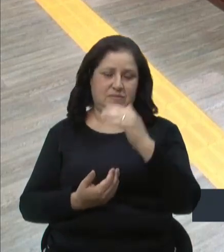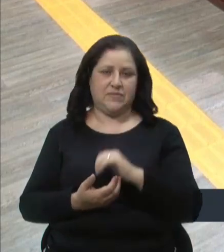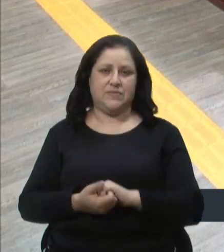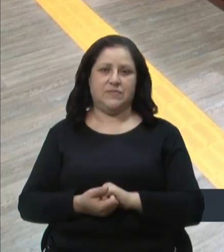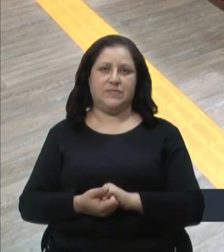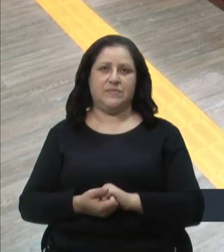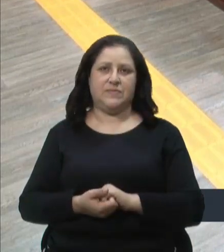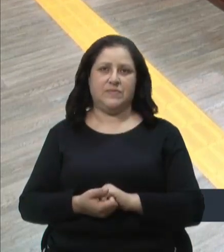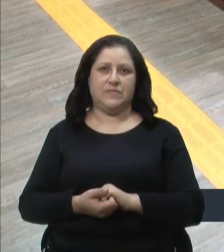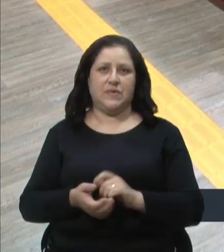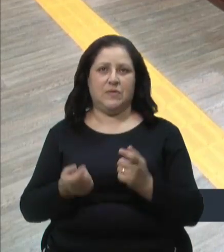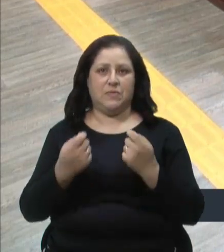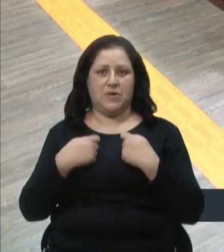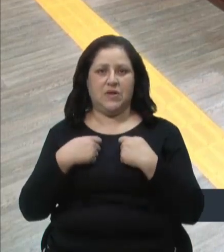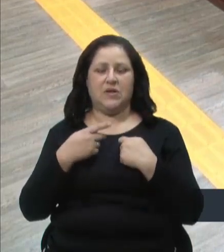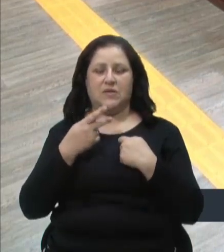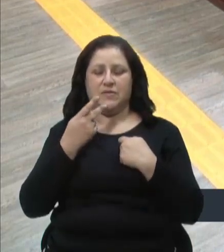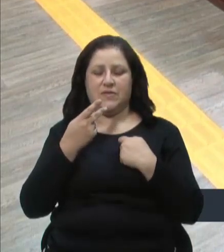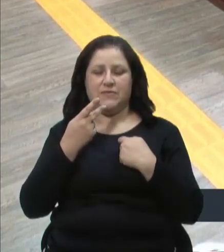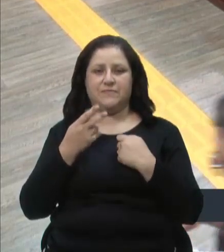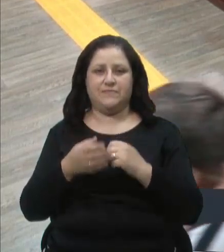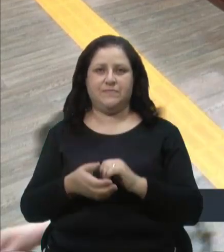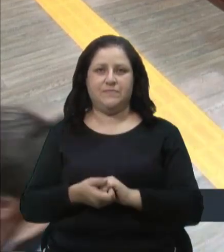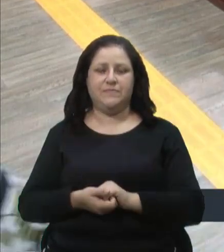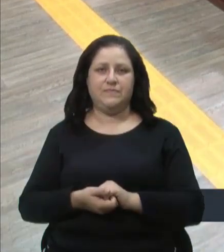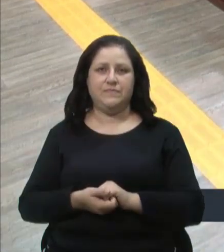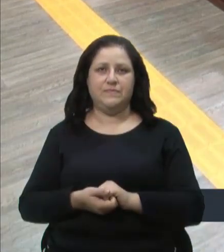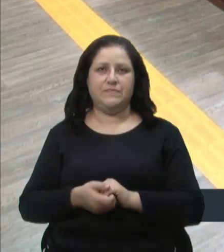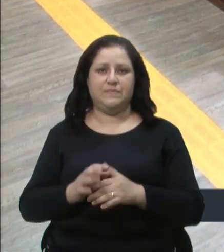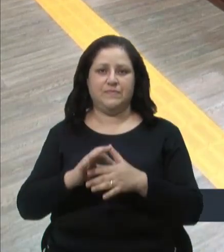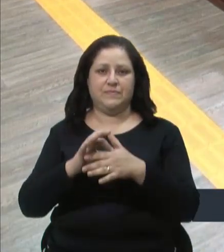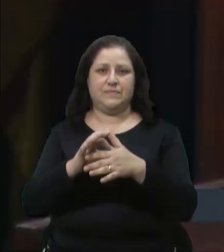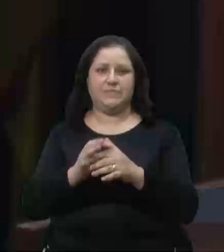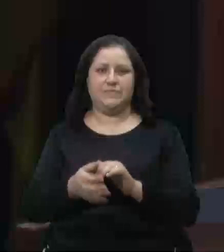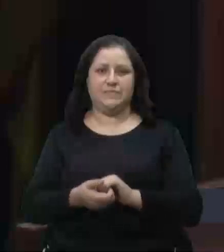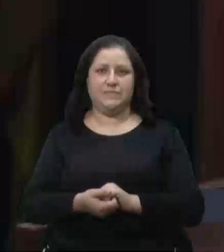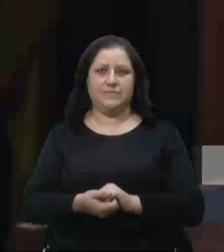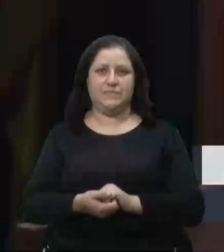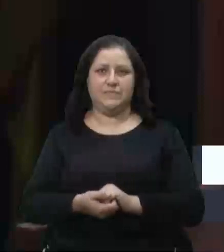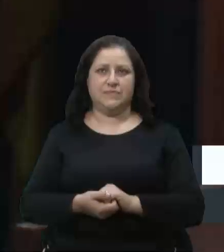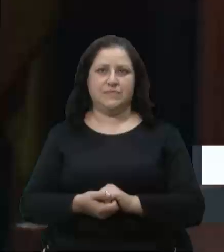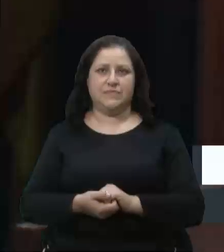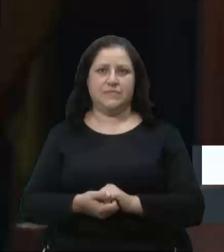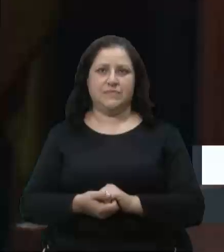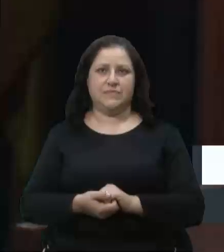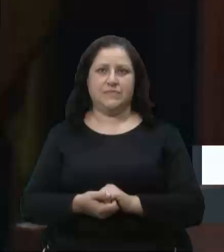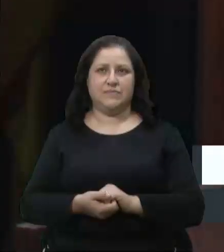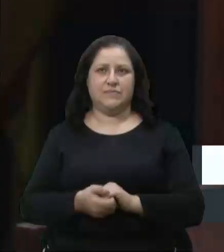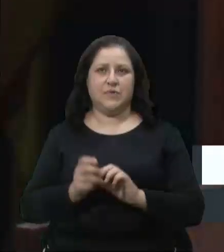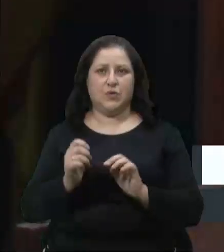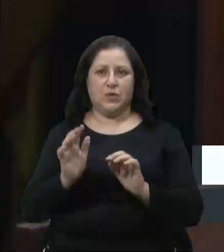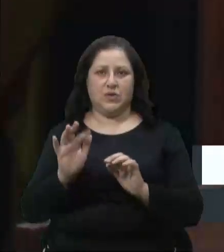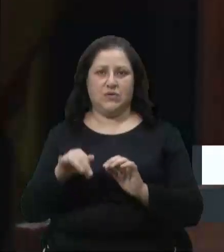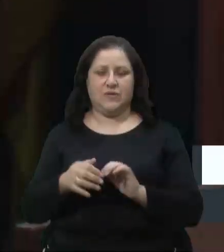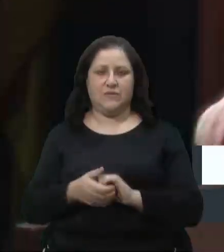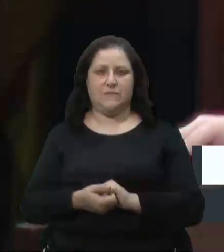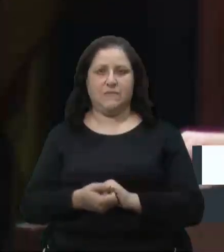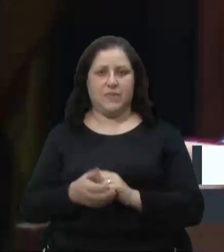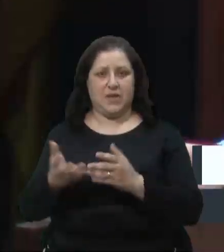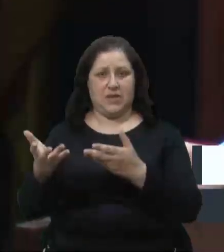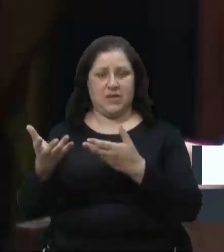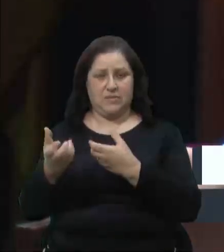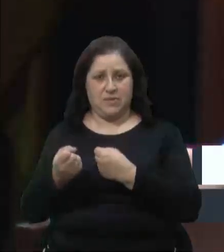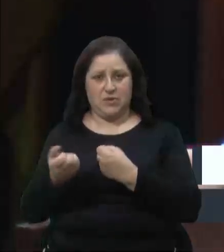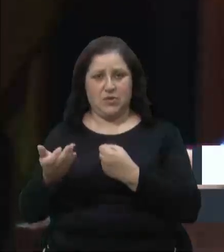pela cedência da declaração de líder da nossa bancada. E só para concluir, então nós fomos recebidos nessa semana